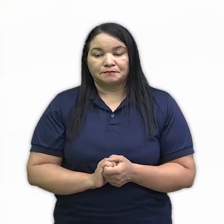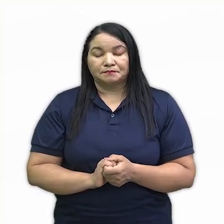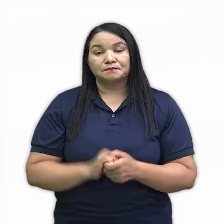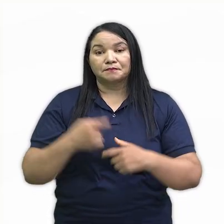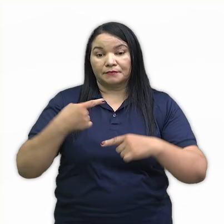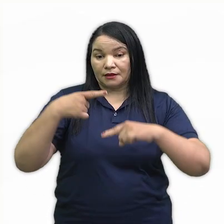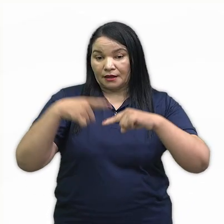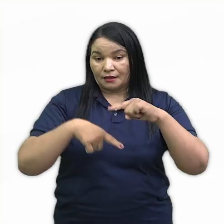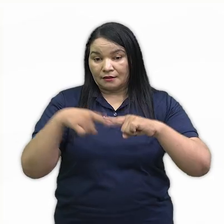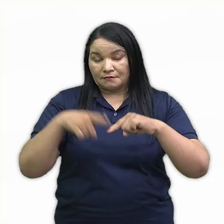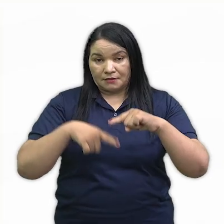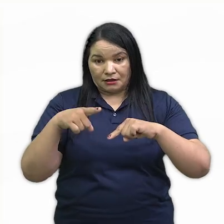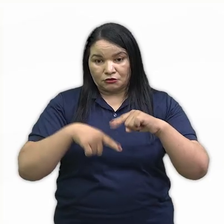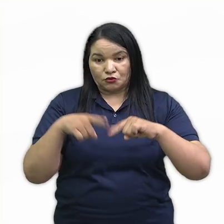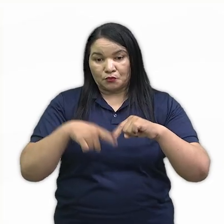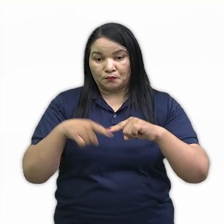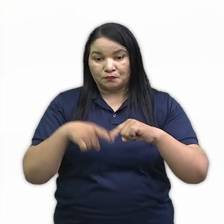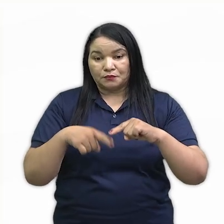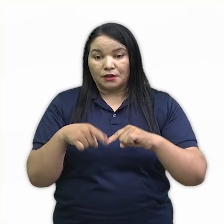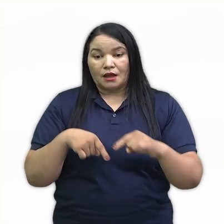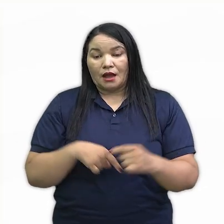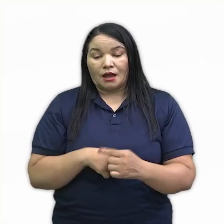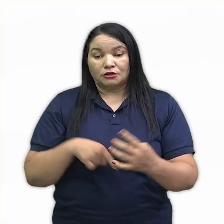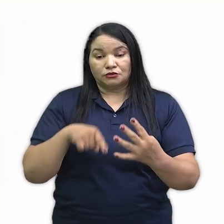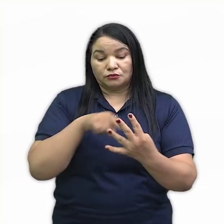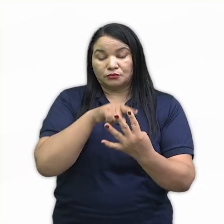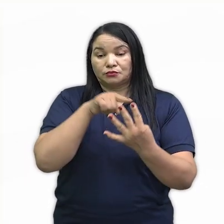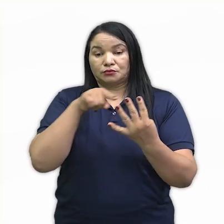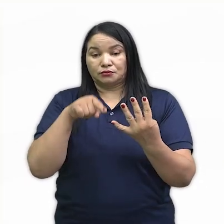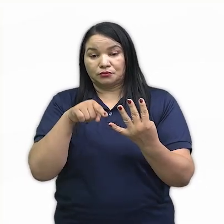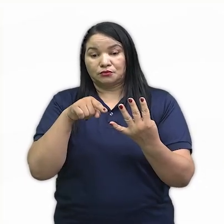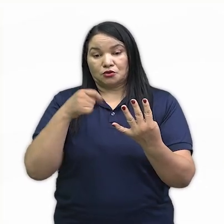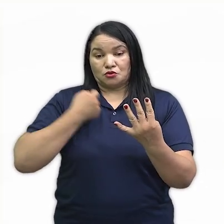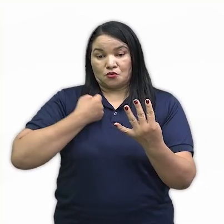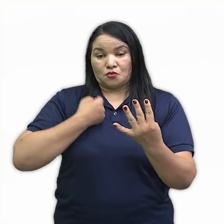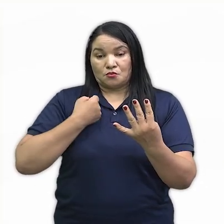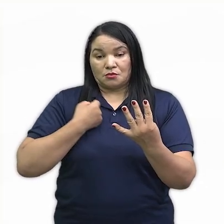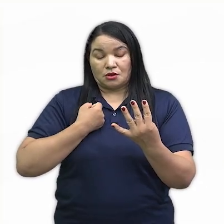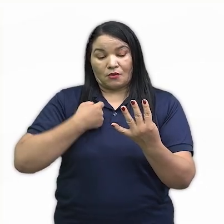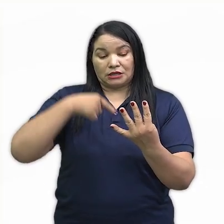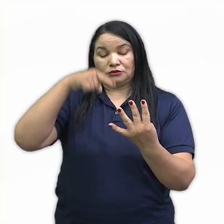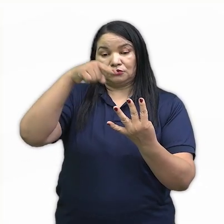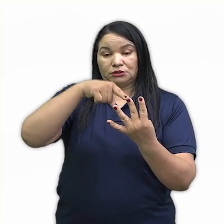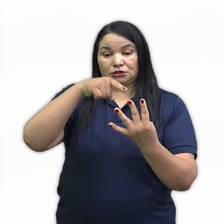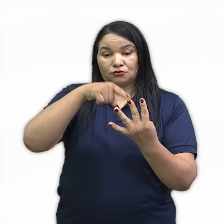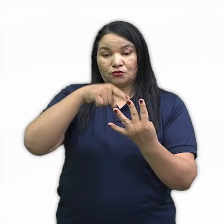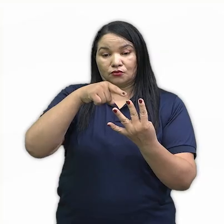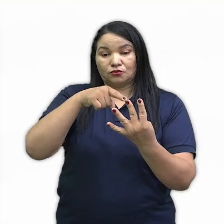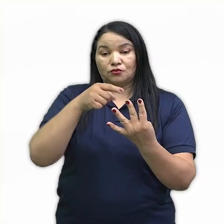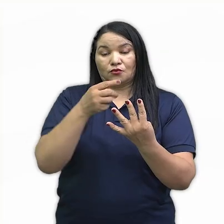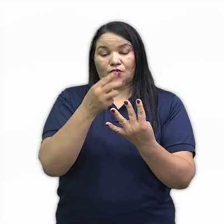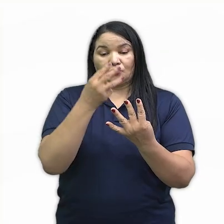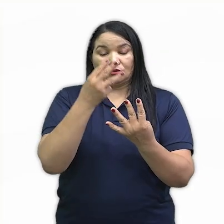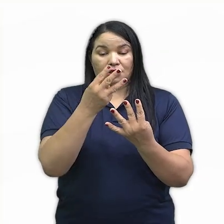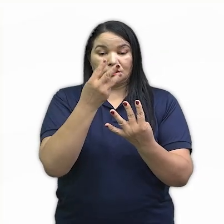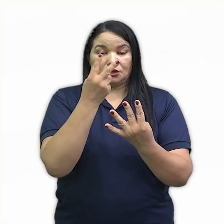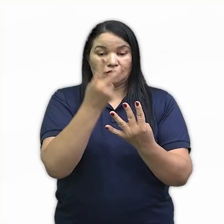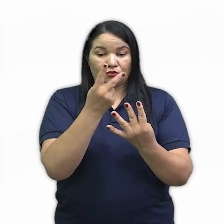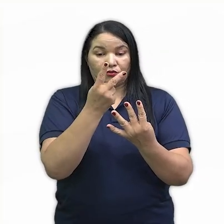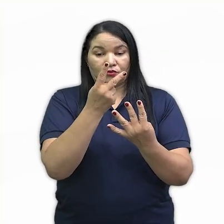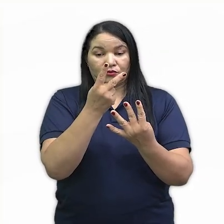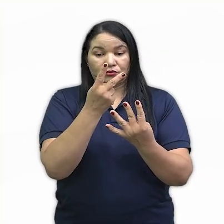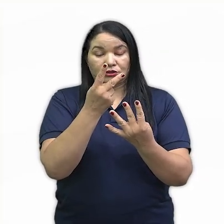né, a partir do segundo, tá bom? E dividir com o